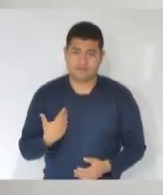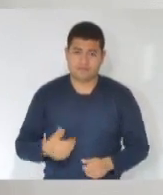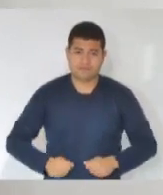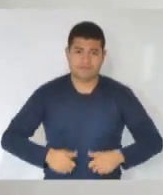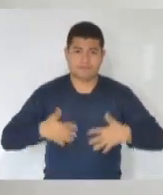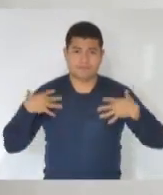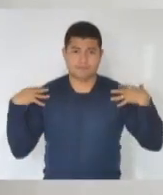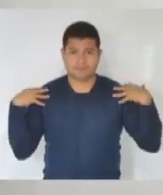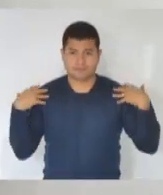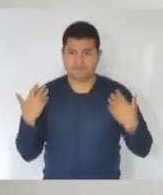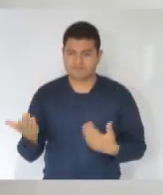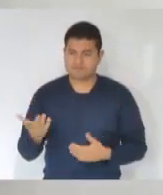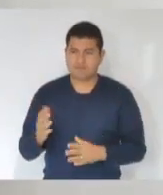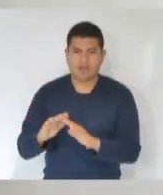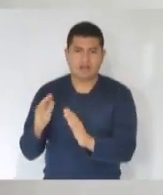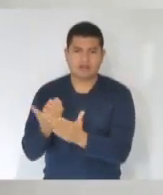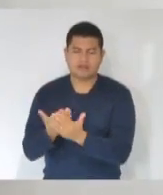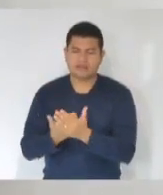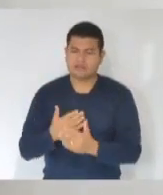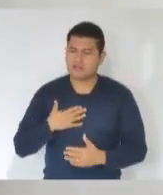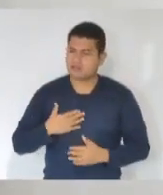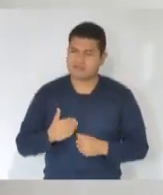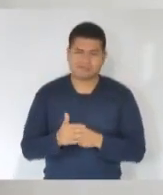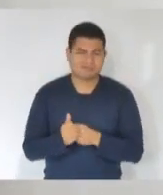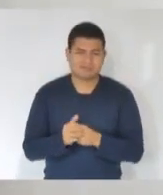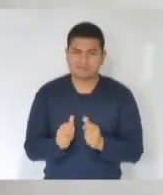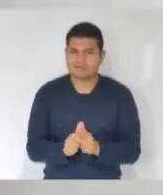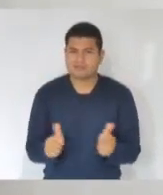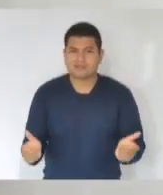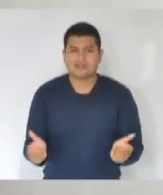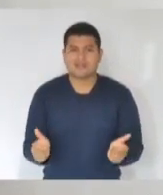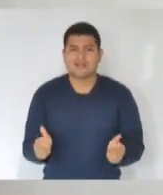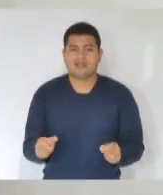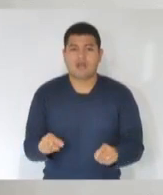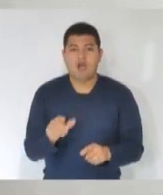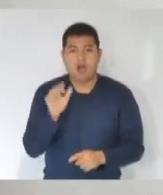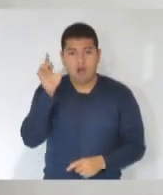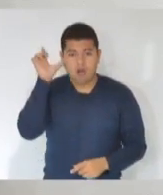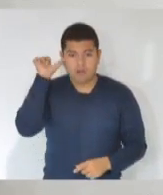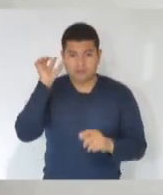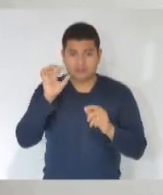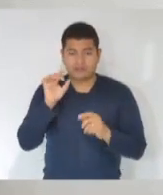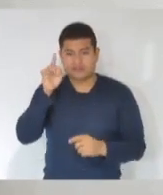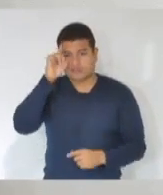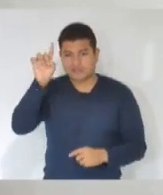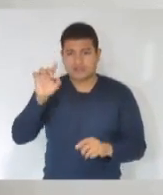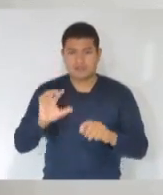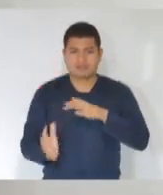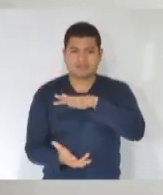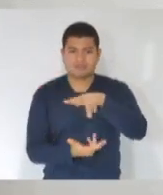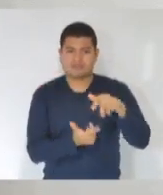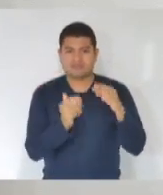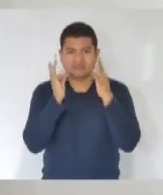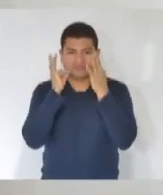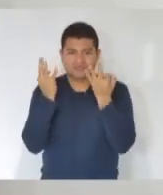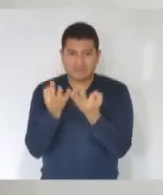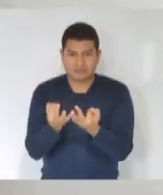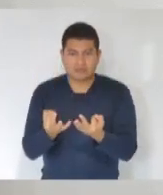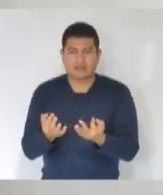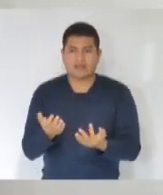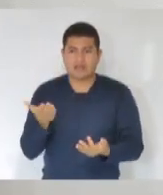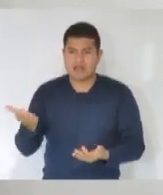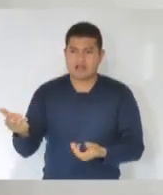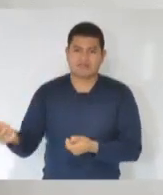educandário, que eu tenho um carinho enorme. E ontem, no Dia da Família, Dia Internacional da Família, recebemos a família do